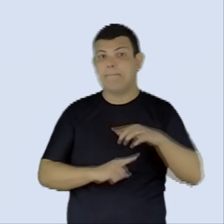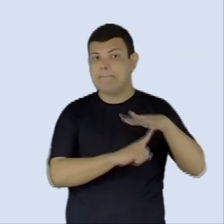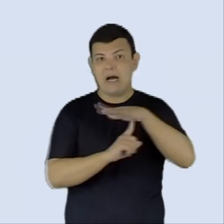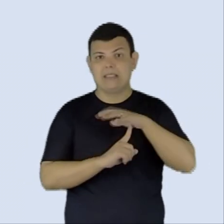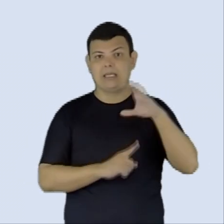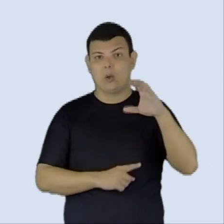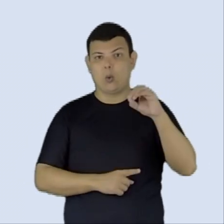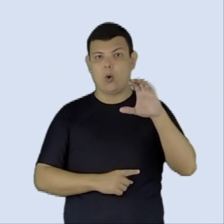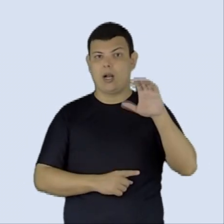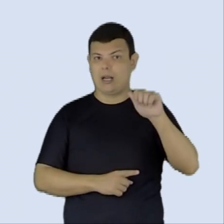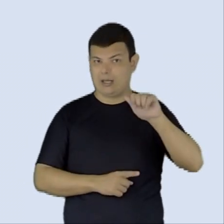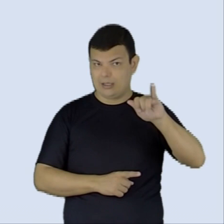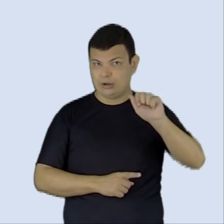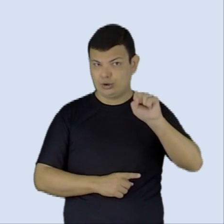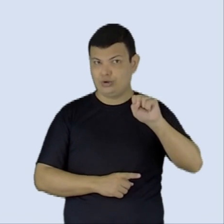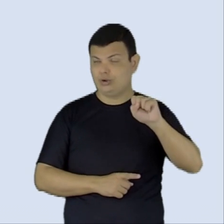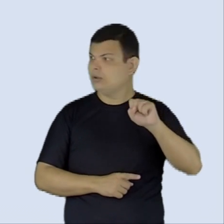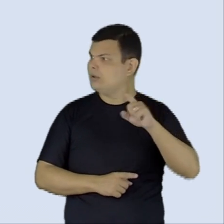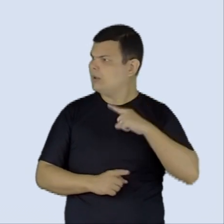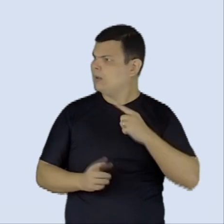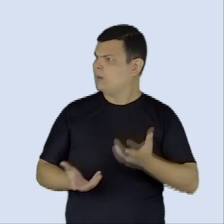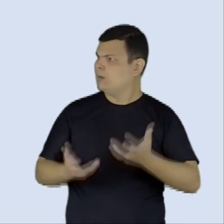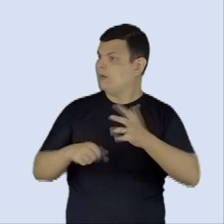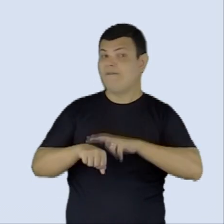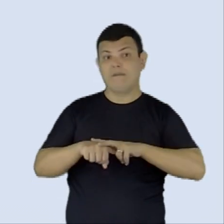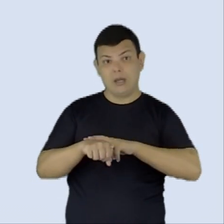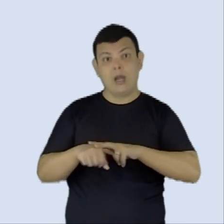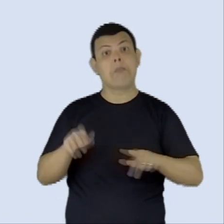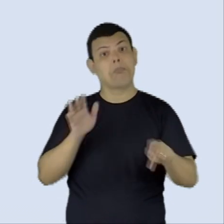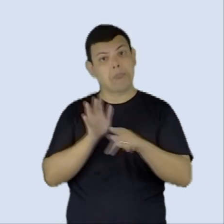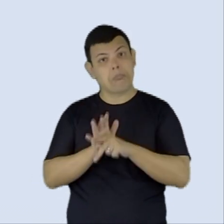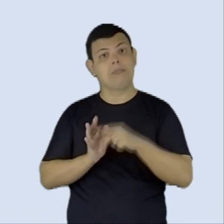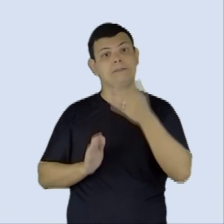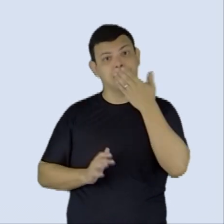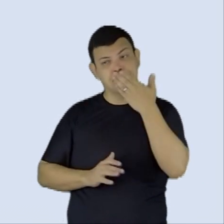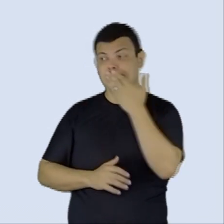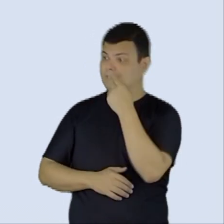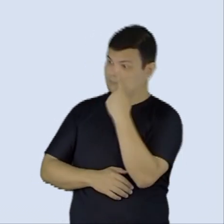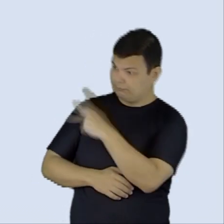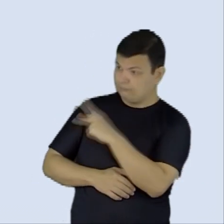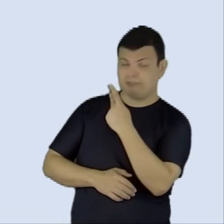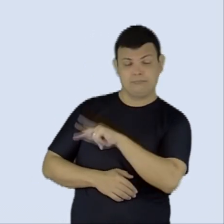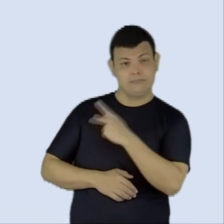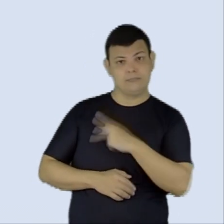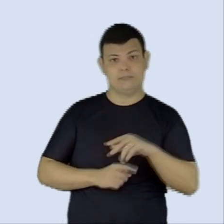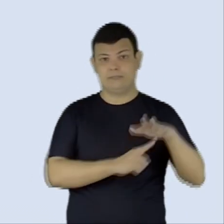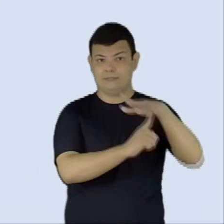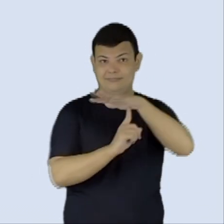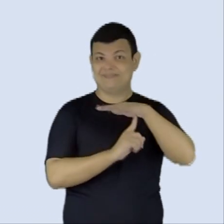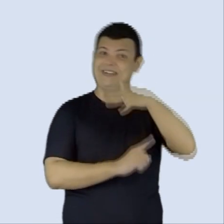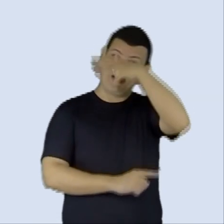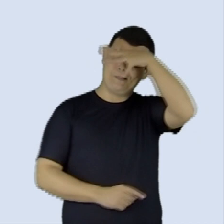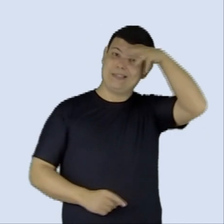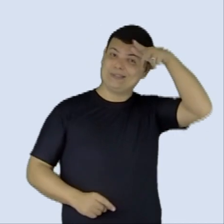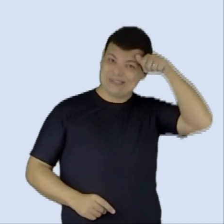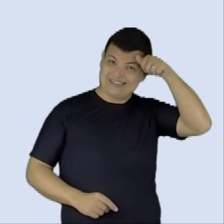É um exemplo de vegetação característica da região